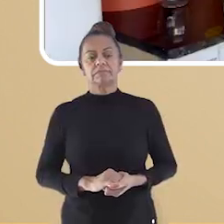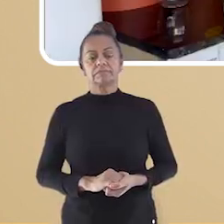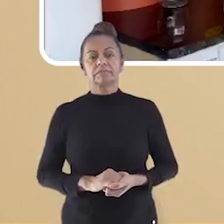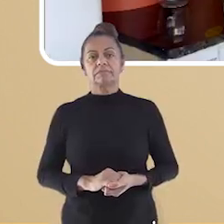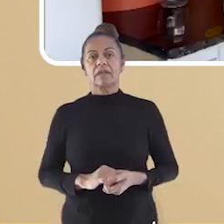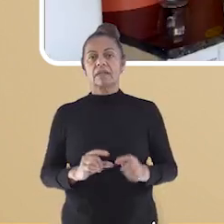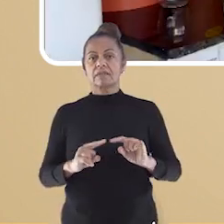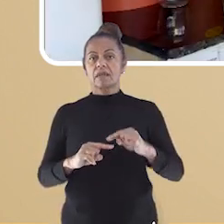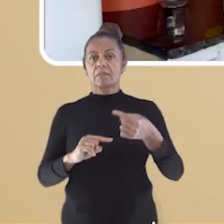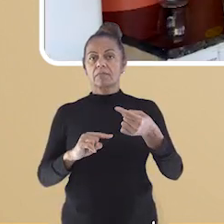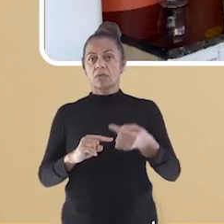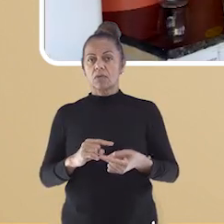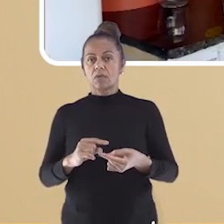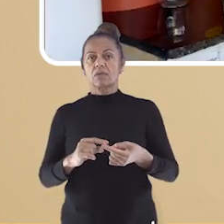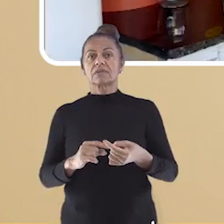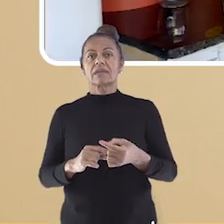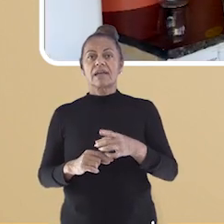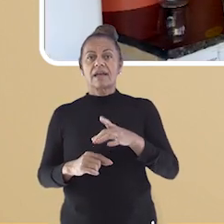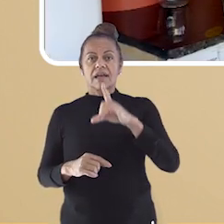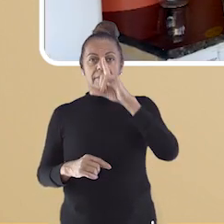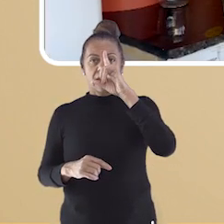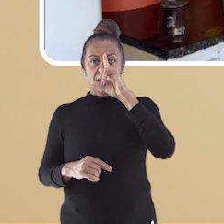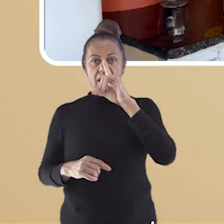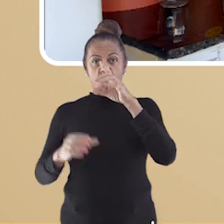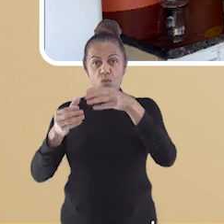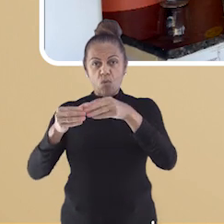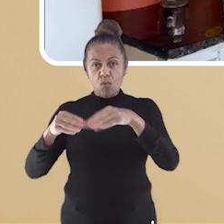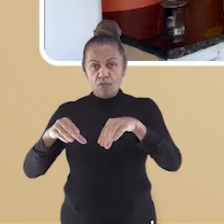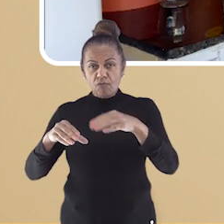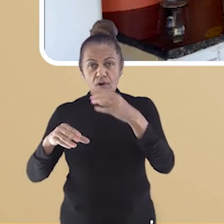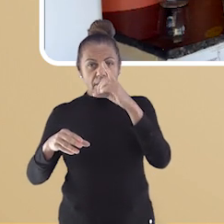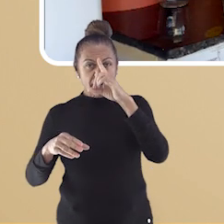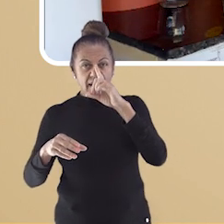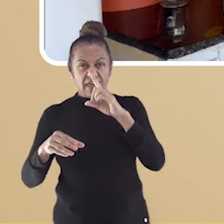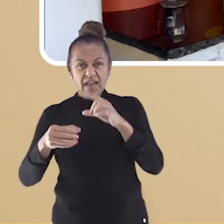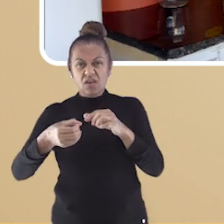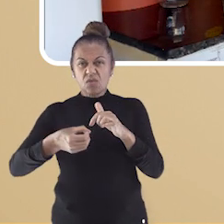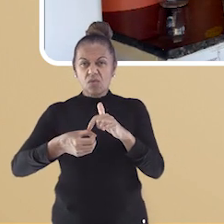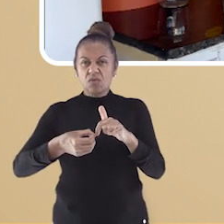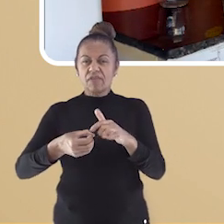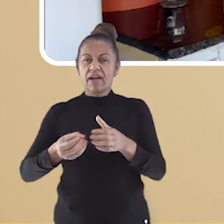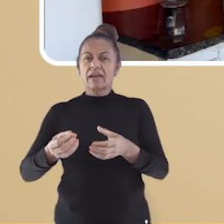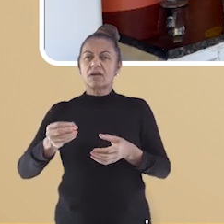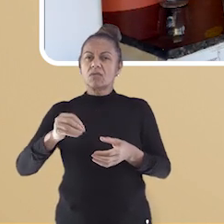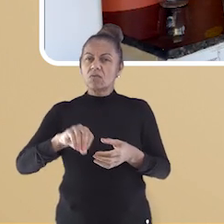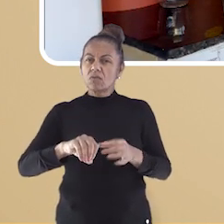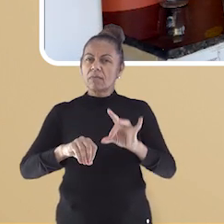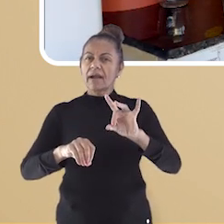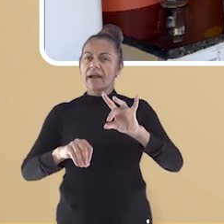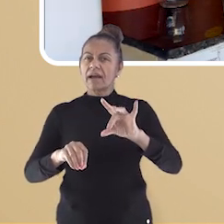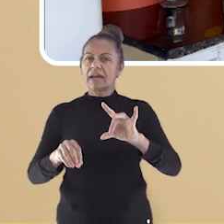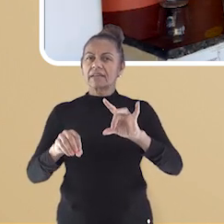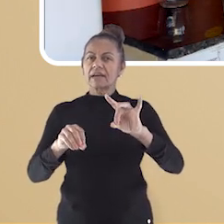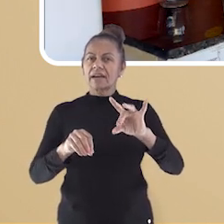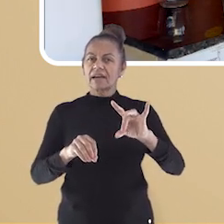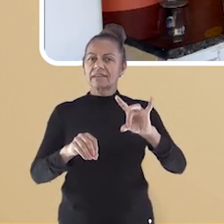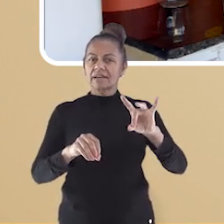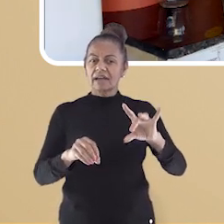Sem desligar a batedeira, eu vou colocar agora as gemas, uma de cada vez, e continuo